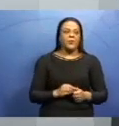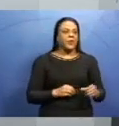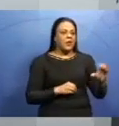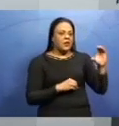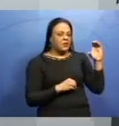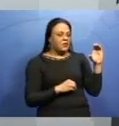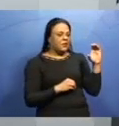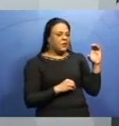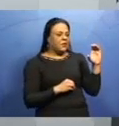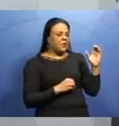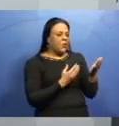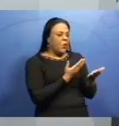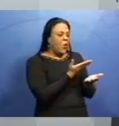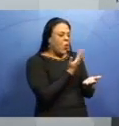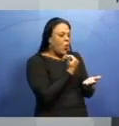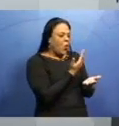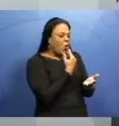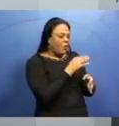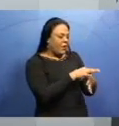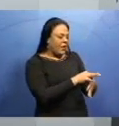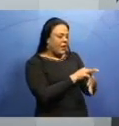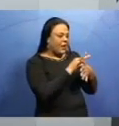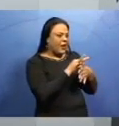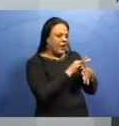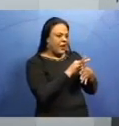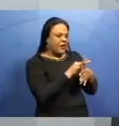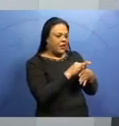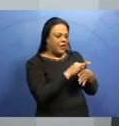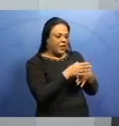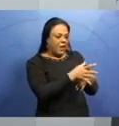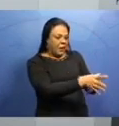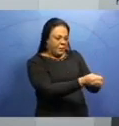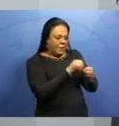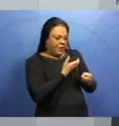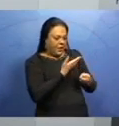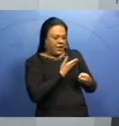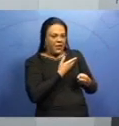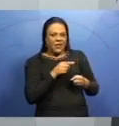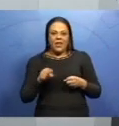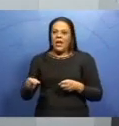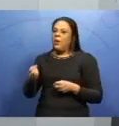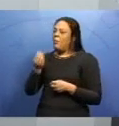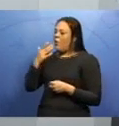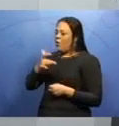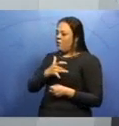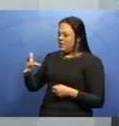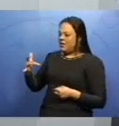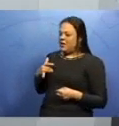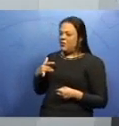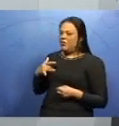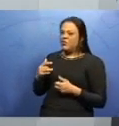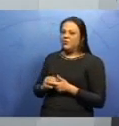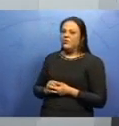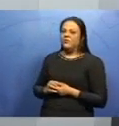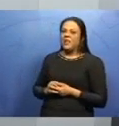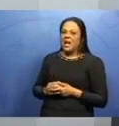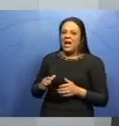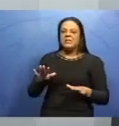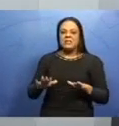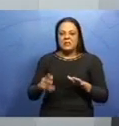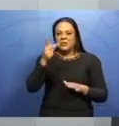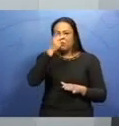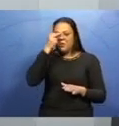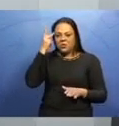o pedaço de carne do amigo faz bem à saúde. Muitas vezes a pessoa passa para trás e come a sua carne, né?